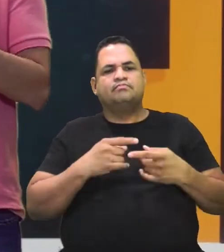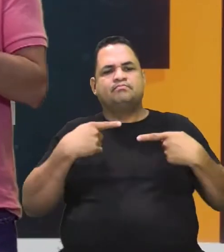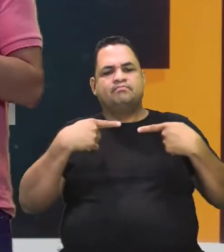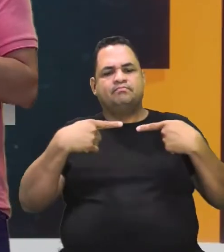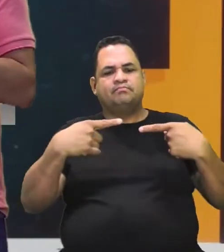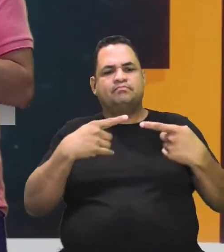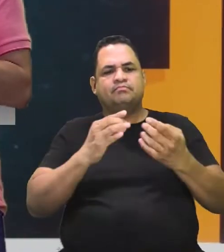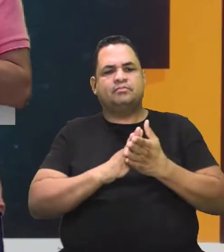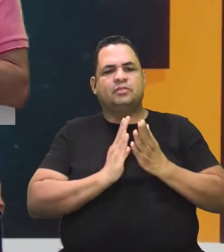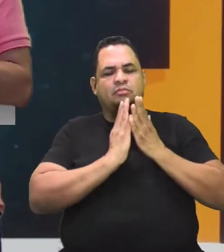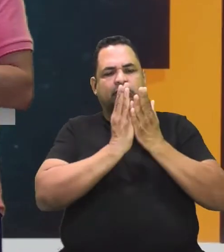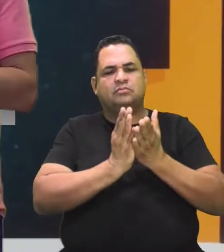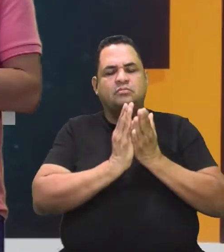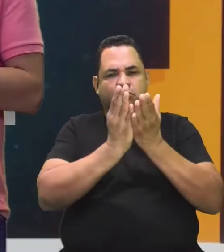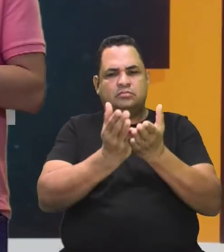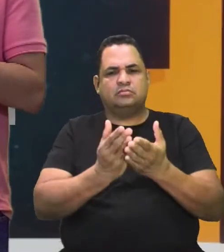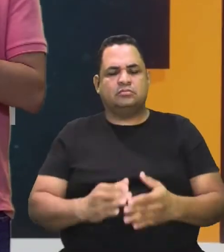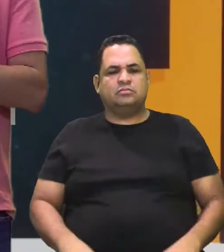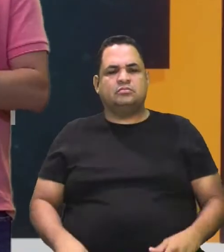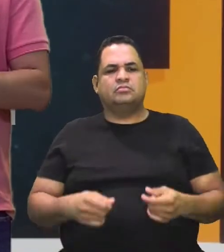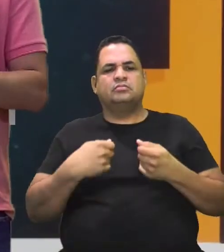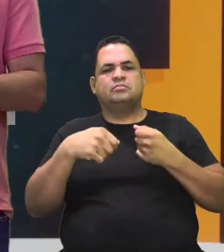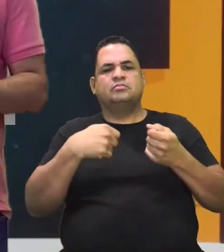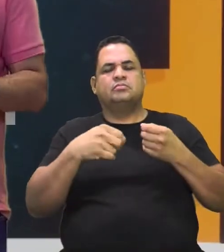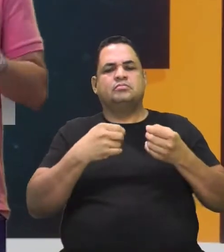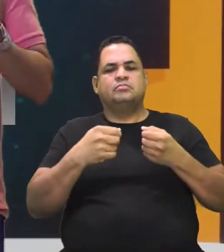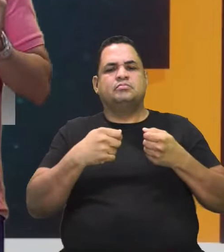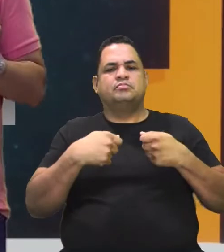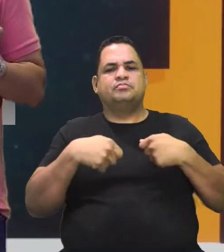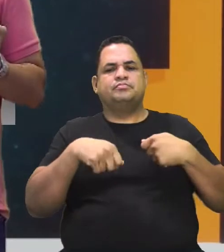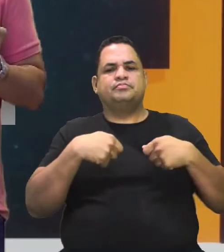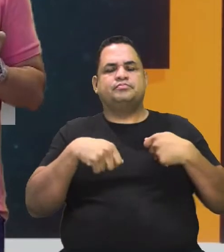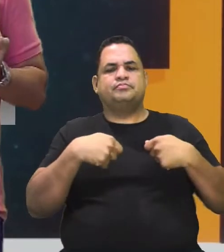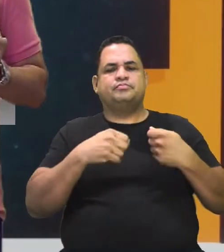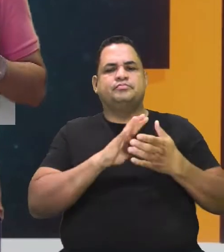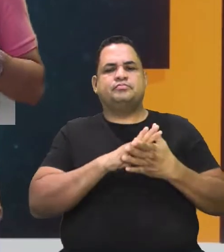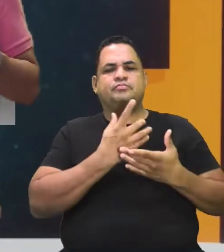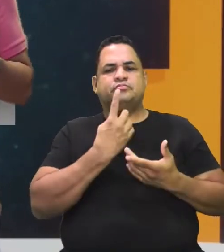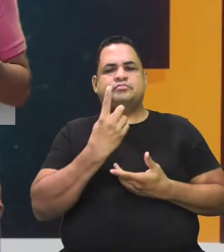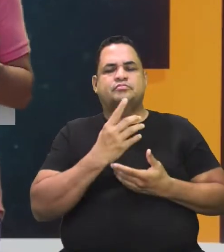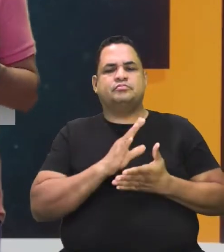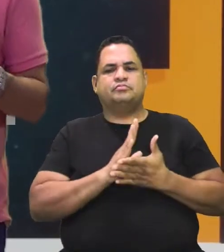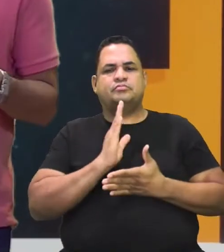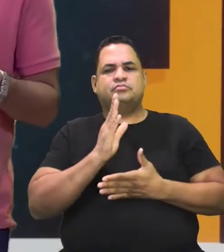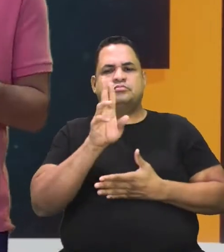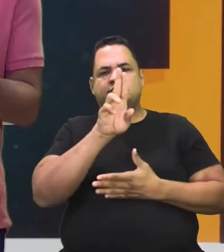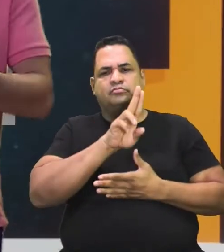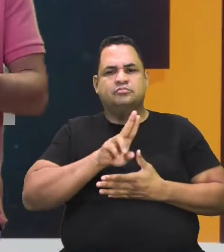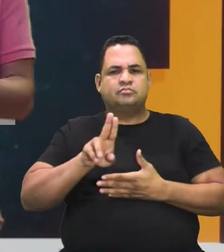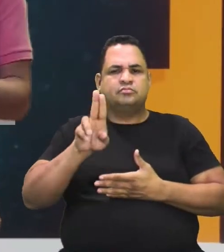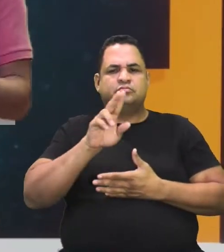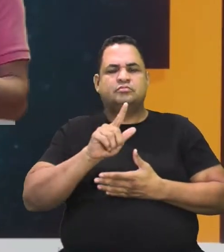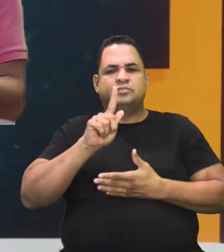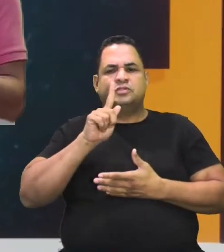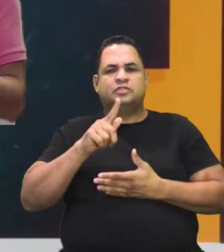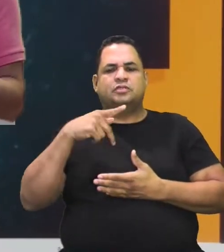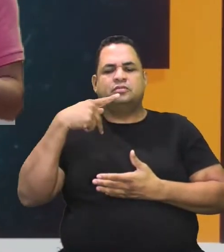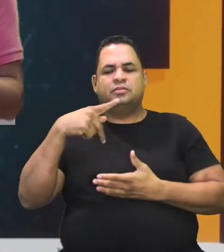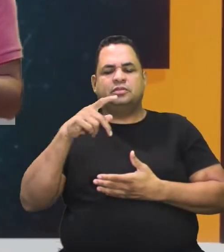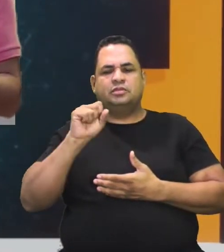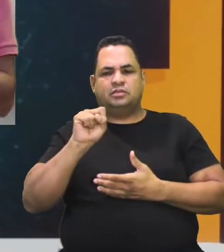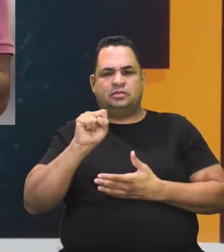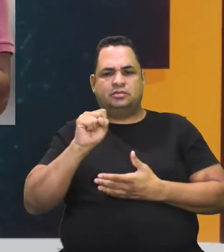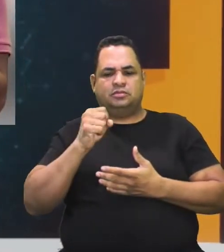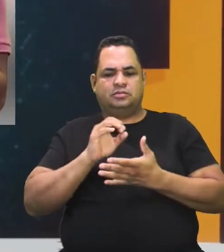naval é puro plano cartesiano, a gente precisa de duas coordenadas, né? Vou mais a fundo. já usaram o GPS do